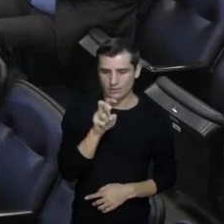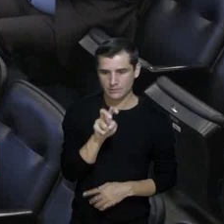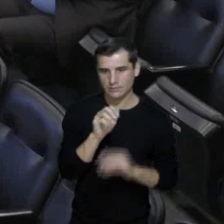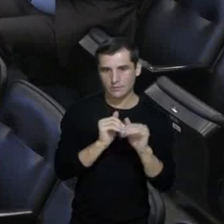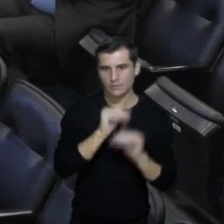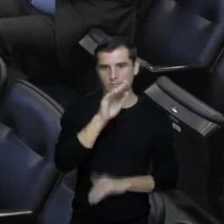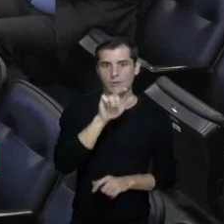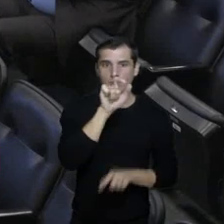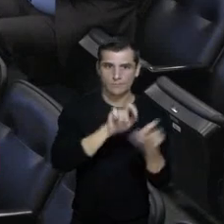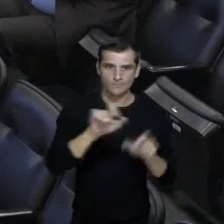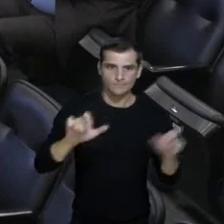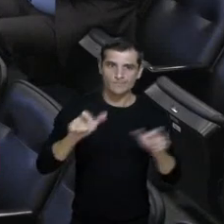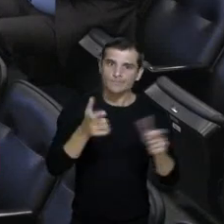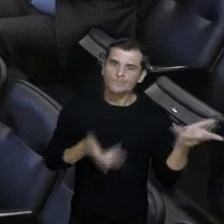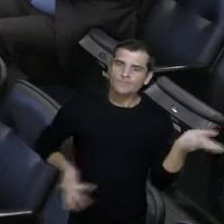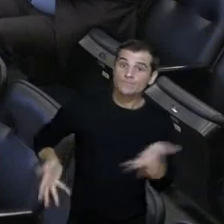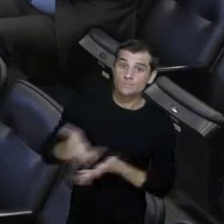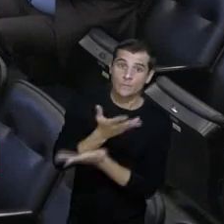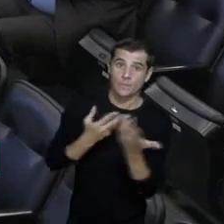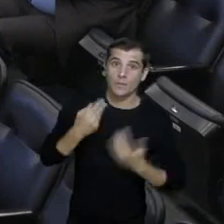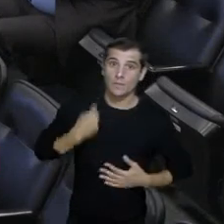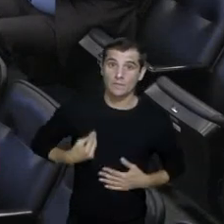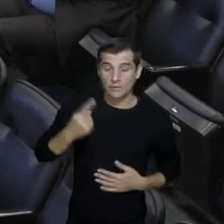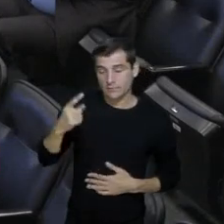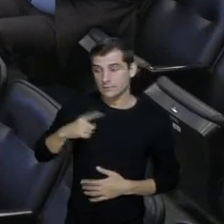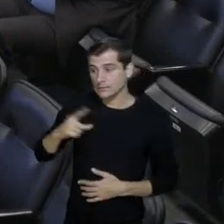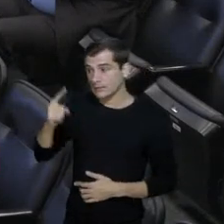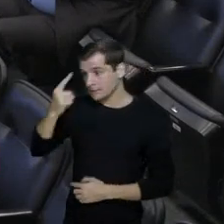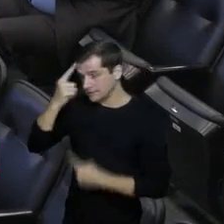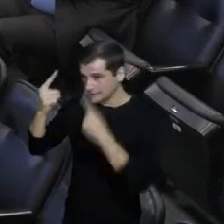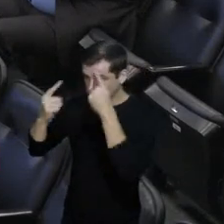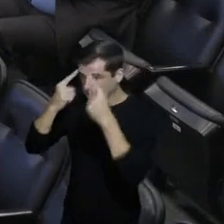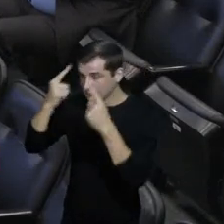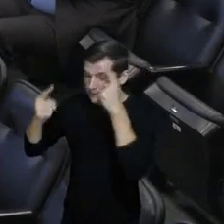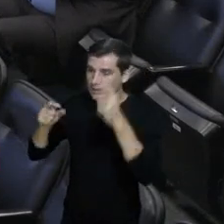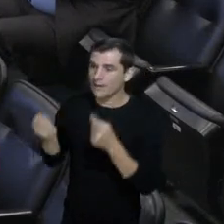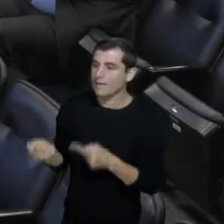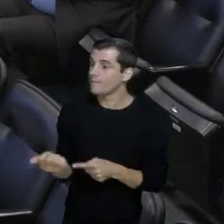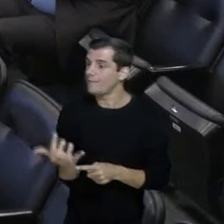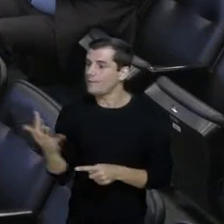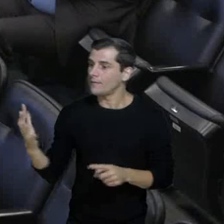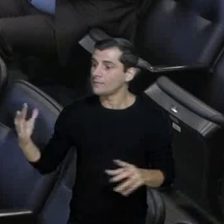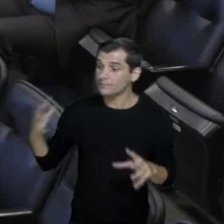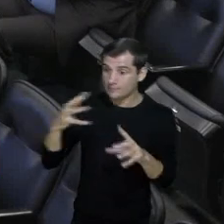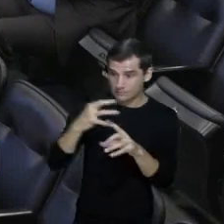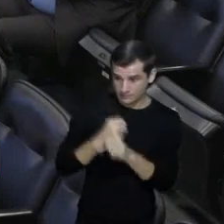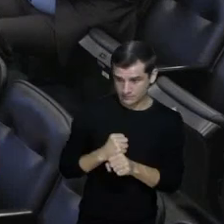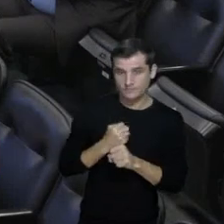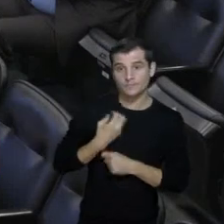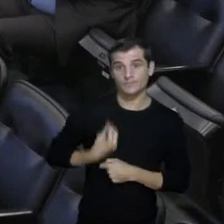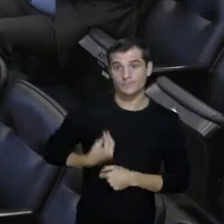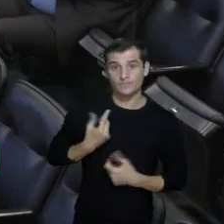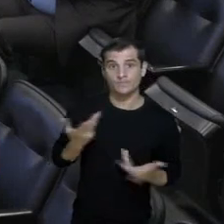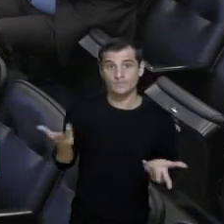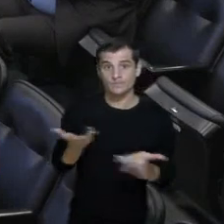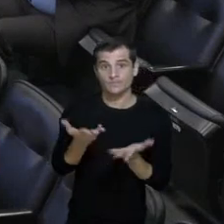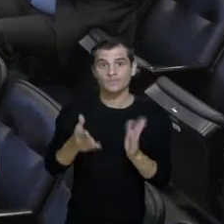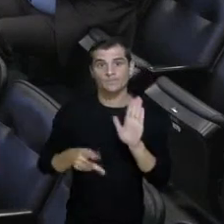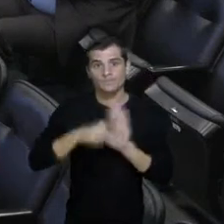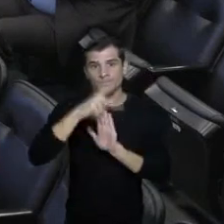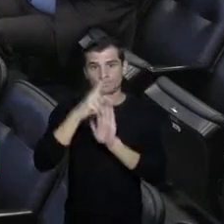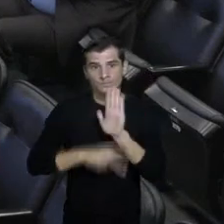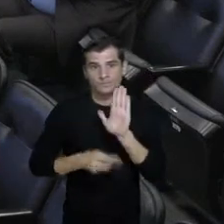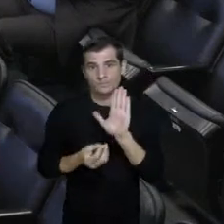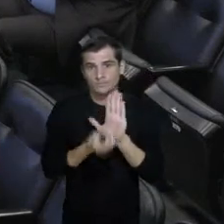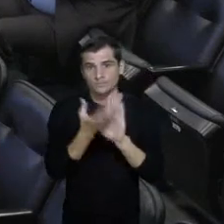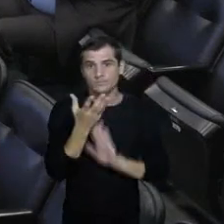Então não é uma ideia que tá ali não são várias ideias que foram sendo somadas obrigado e de fato